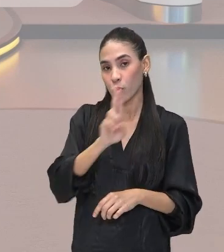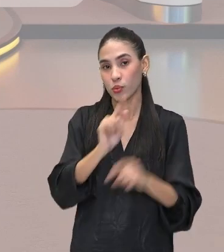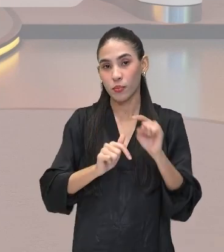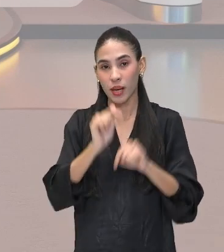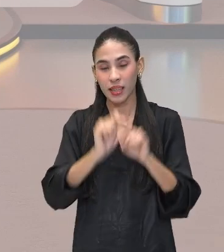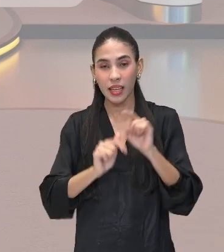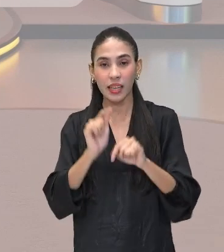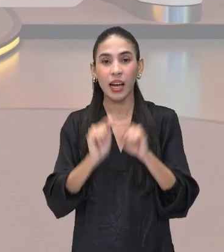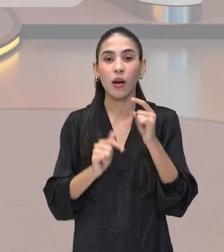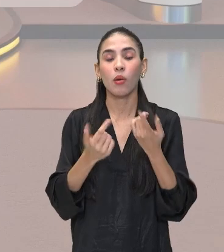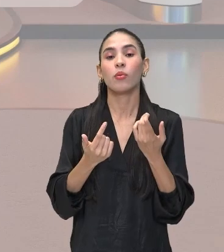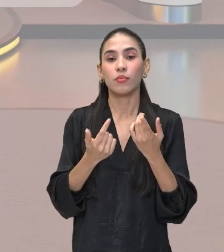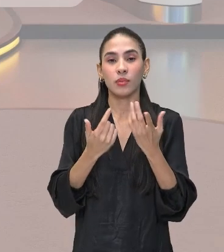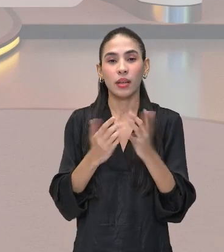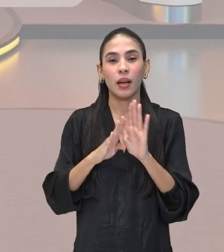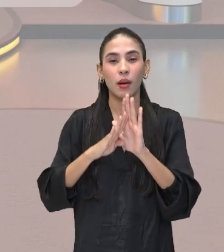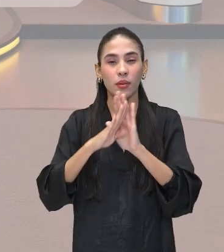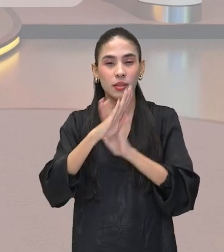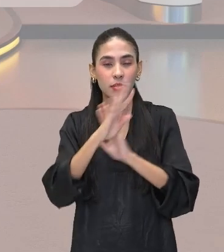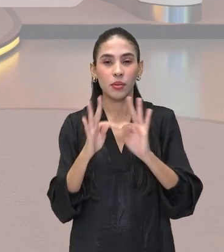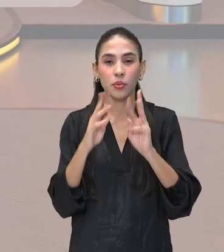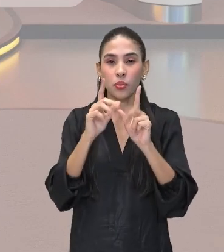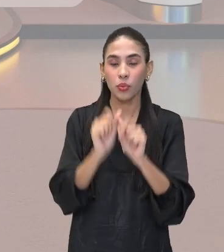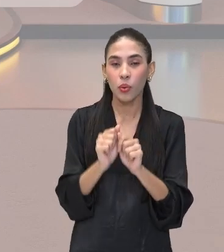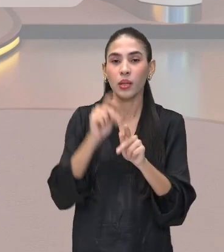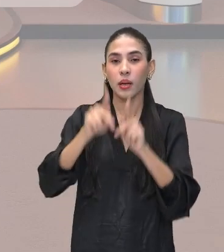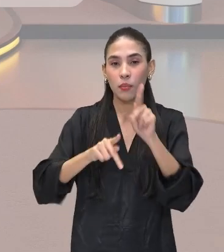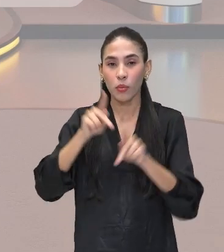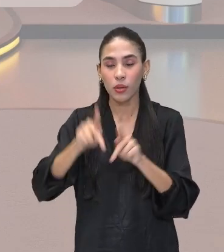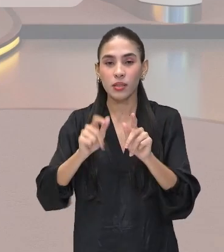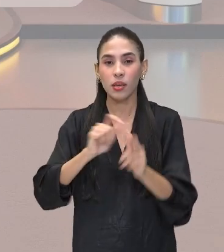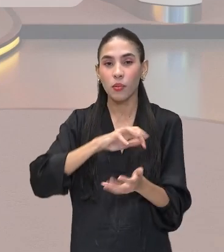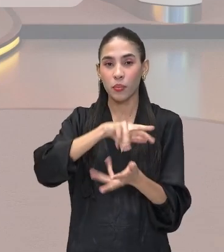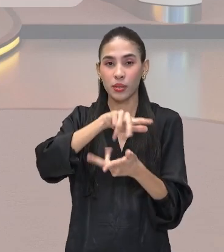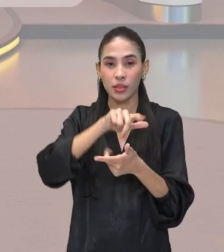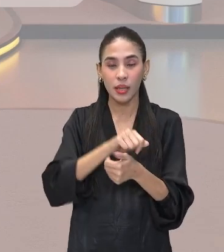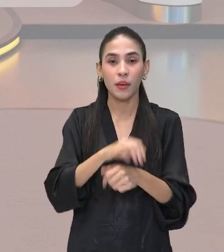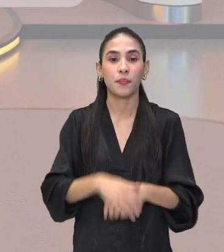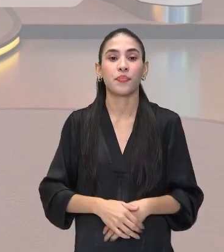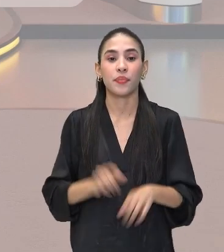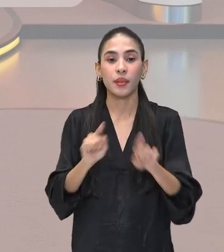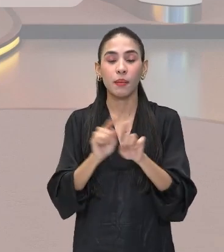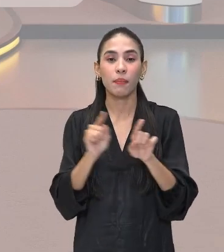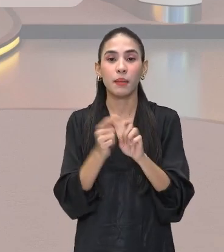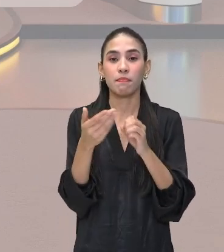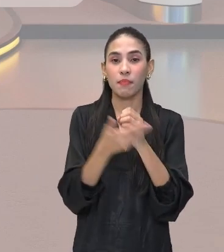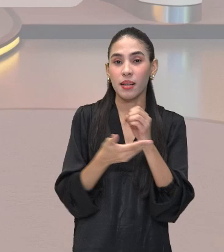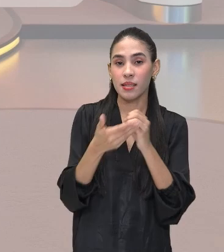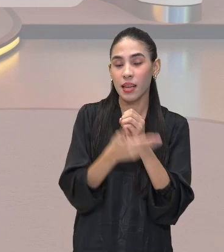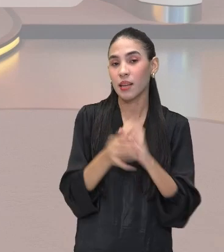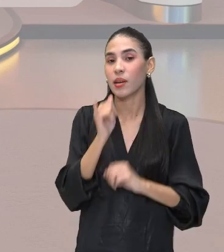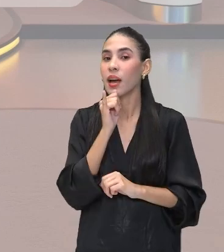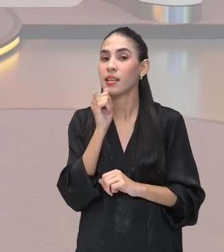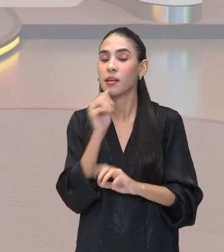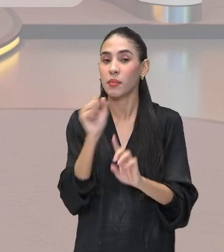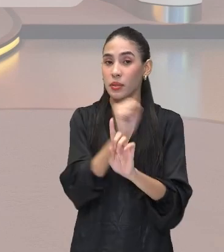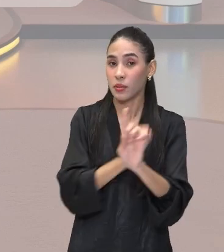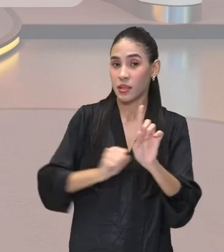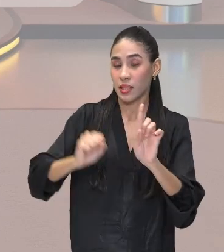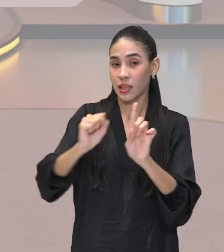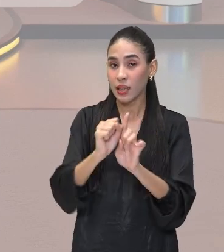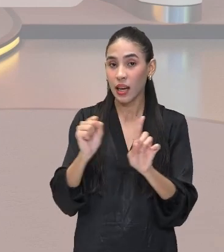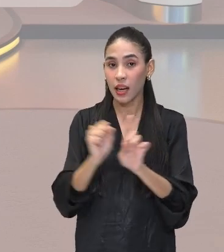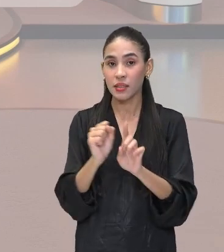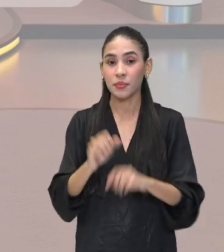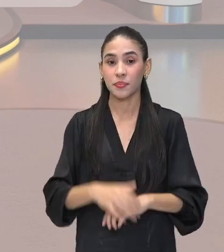aliada ao crescimento de toda a população mundial, que está baseada ali numa sociedade